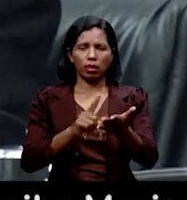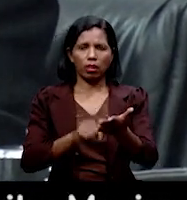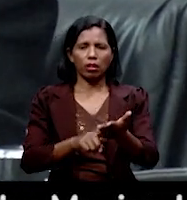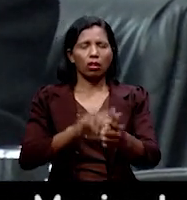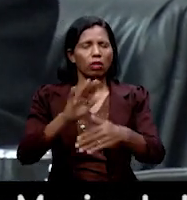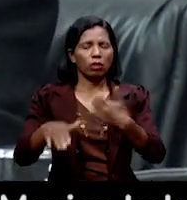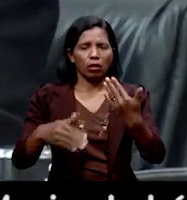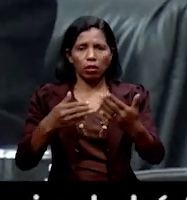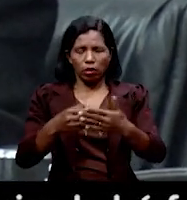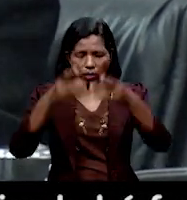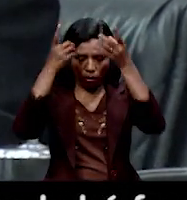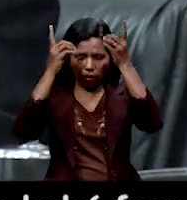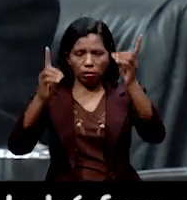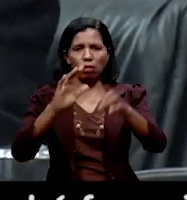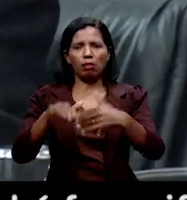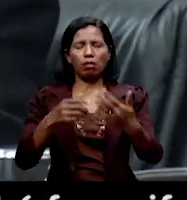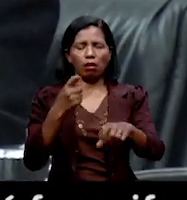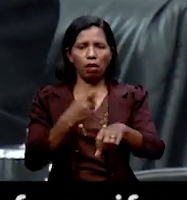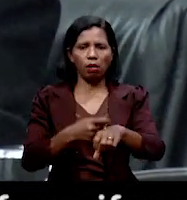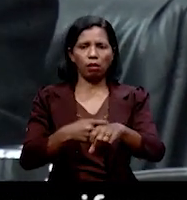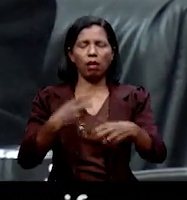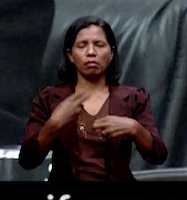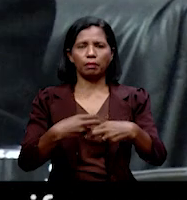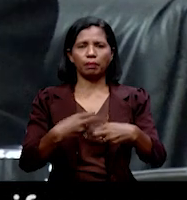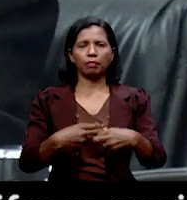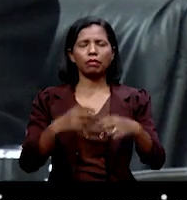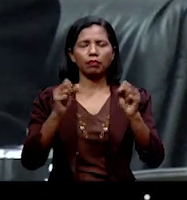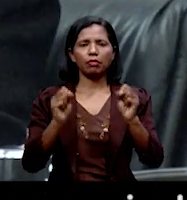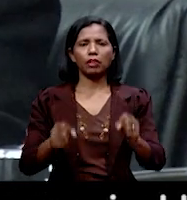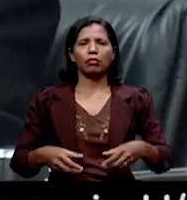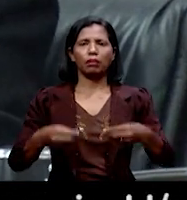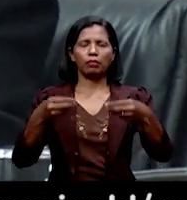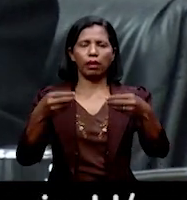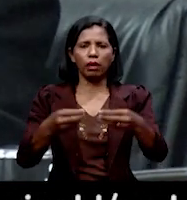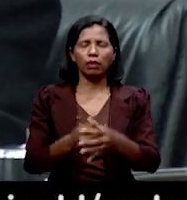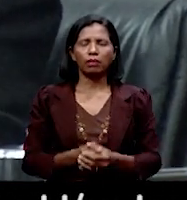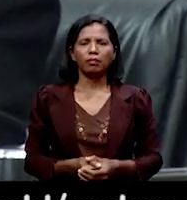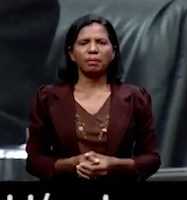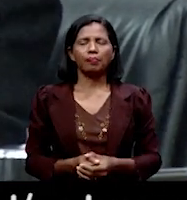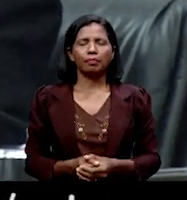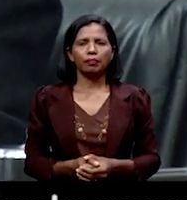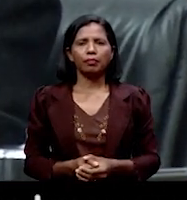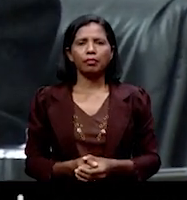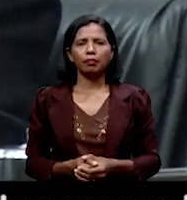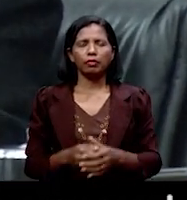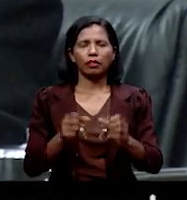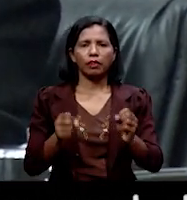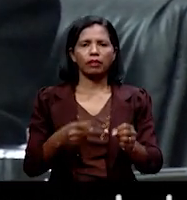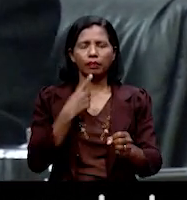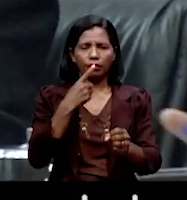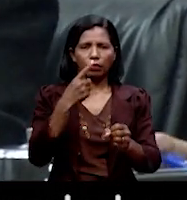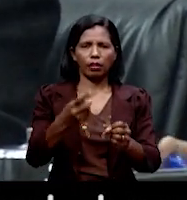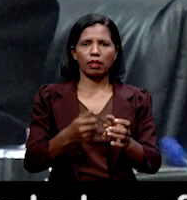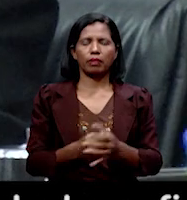que tomamos neste momento difícil para melhorarmos a versão original, tornando-a mais consensual